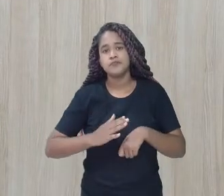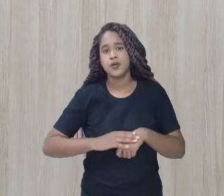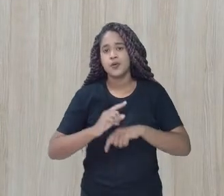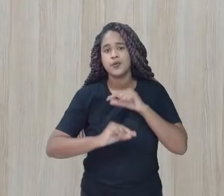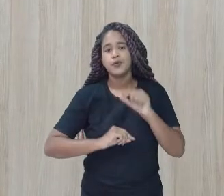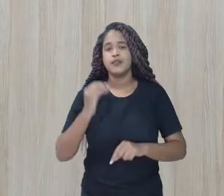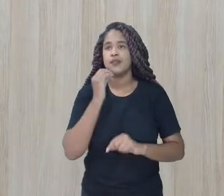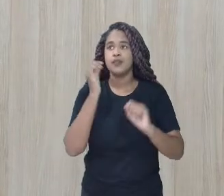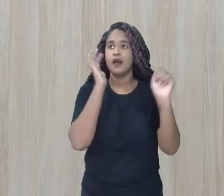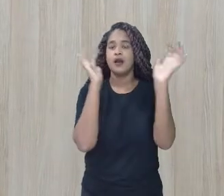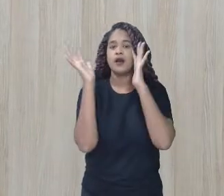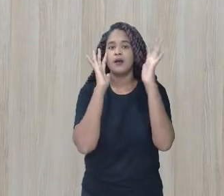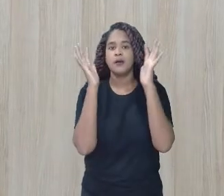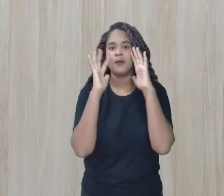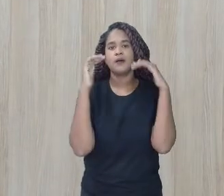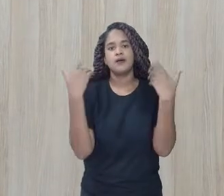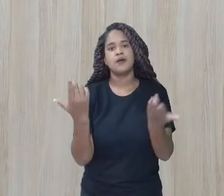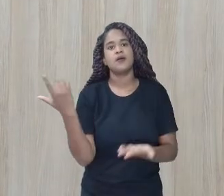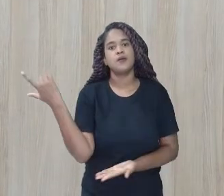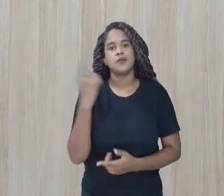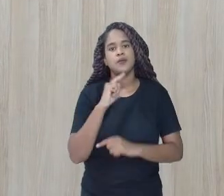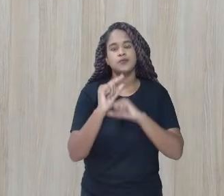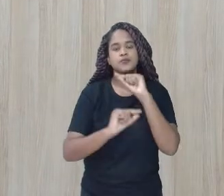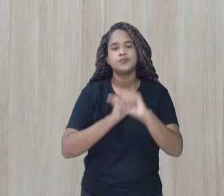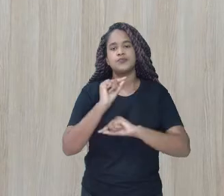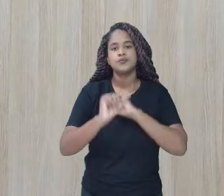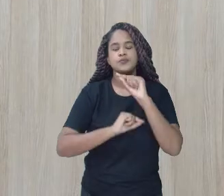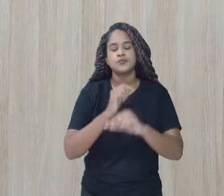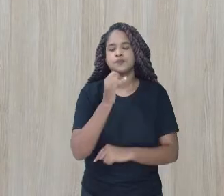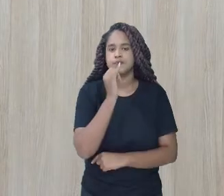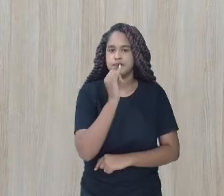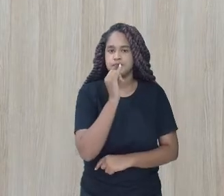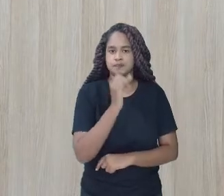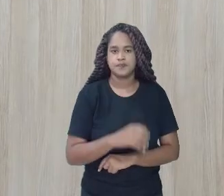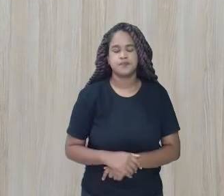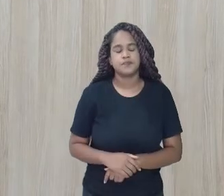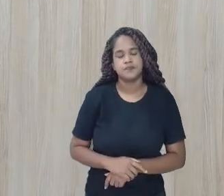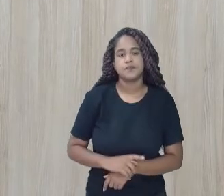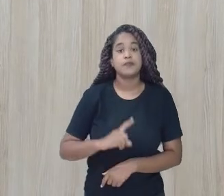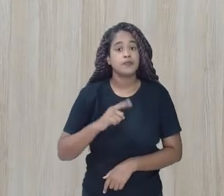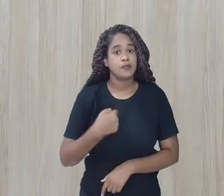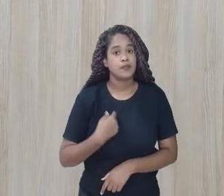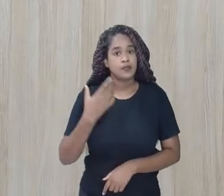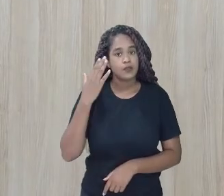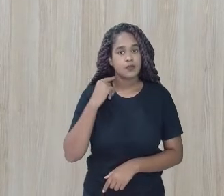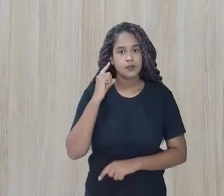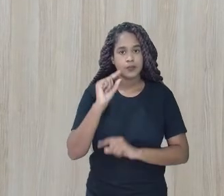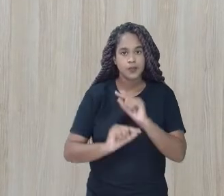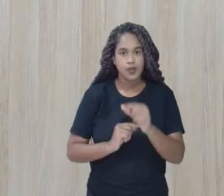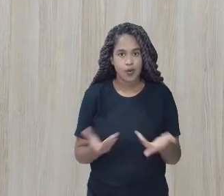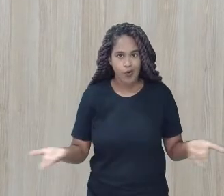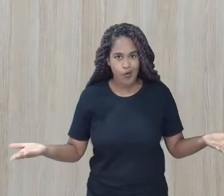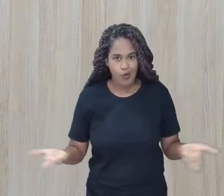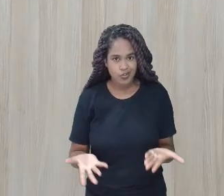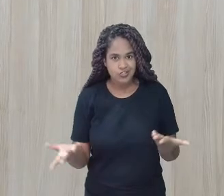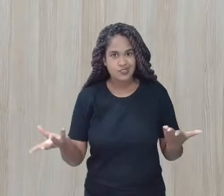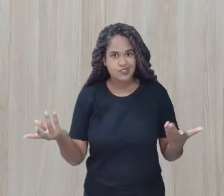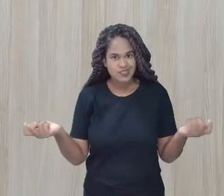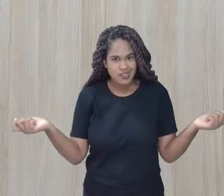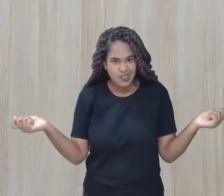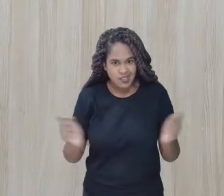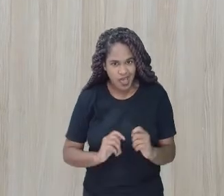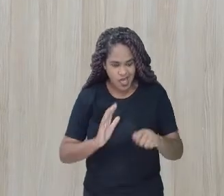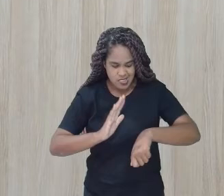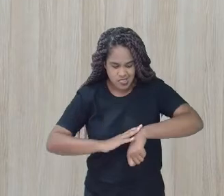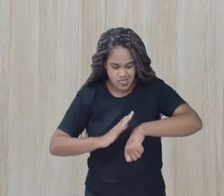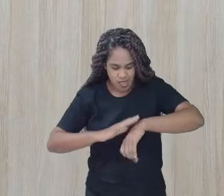imaginar e tornar as linhas muito mais sutis, né? Por exemplo, a gente sabe que hoje não existe viagem no tempo,